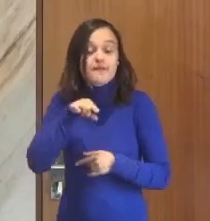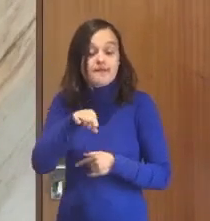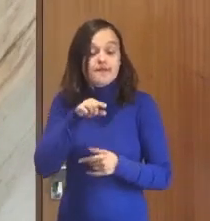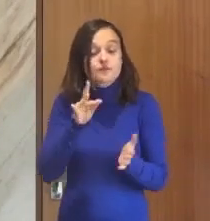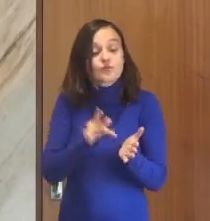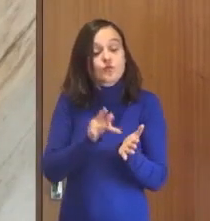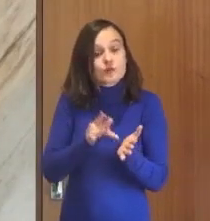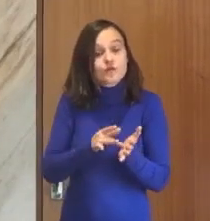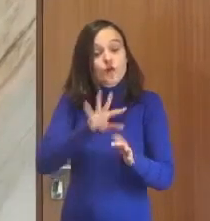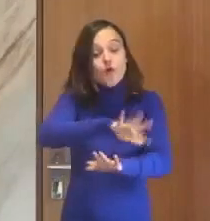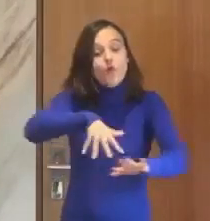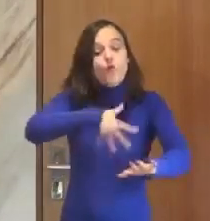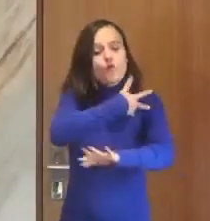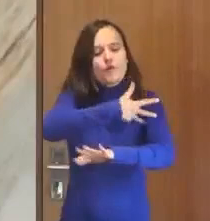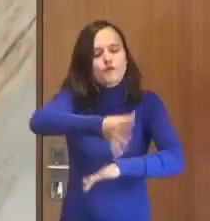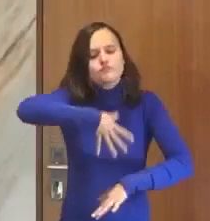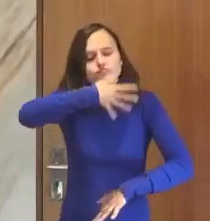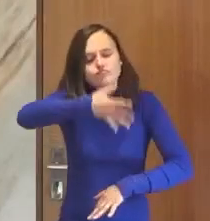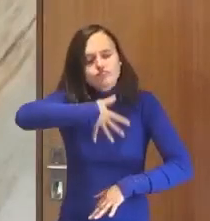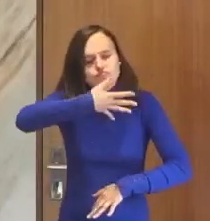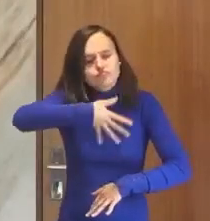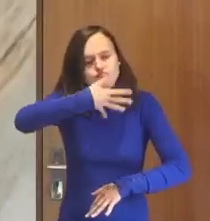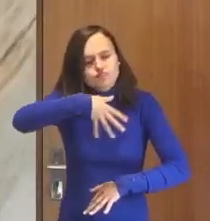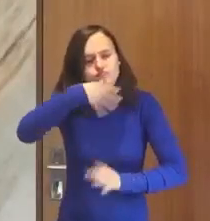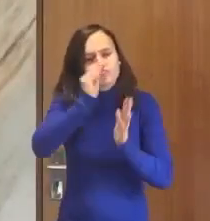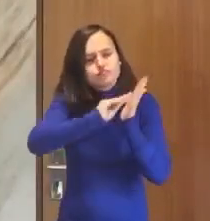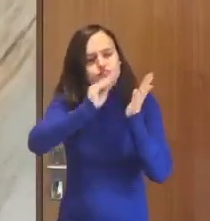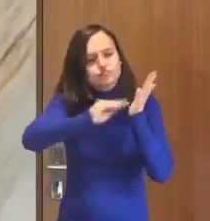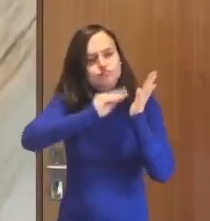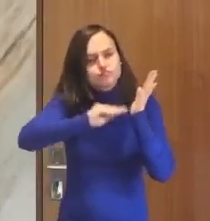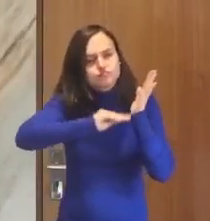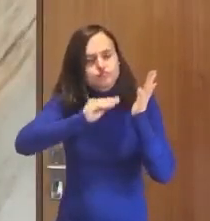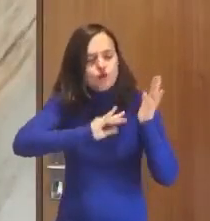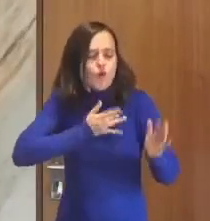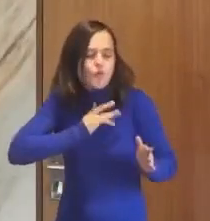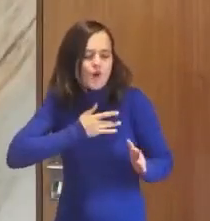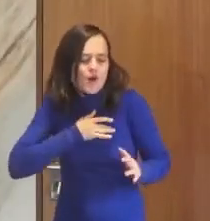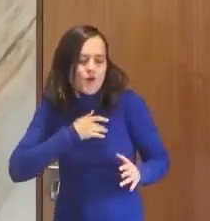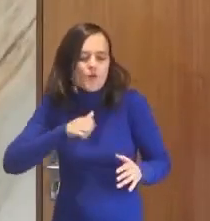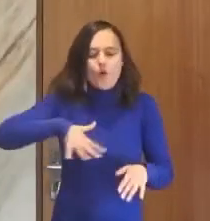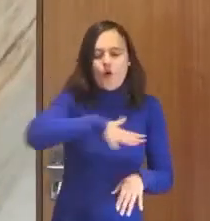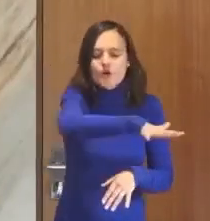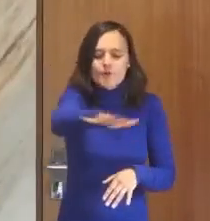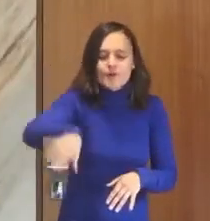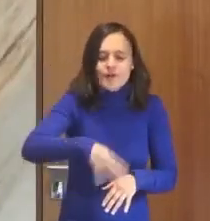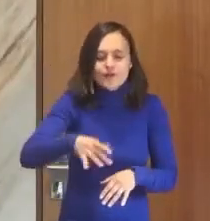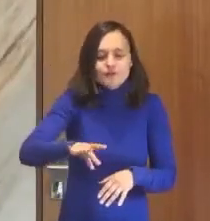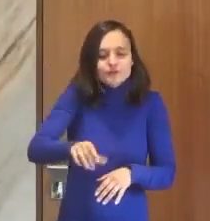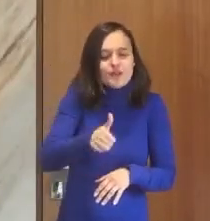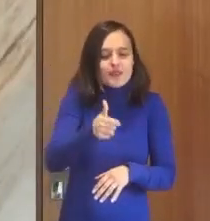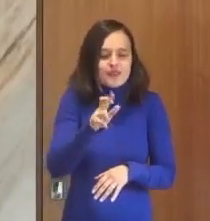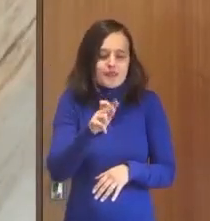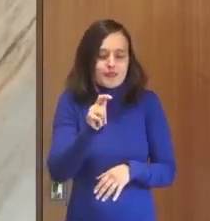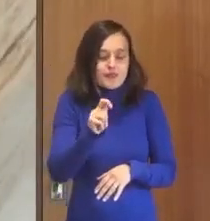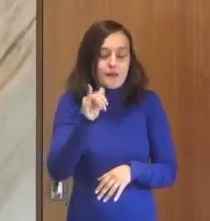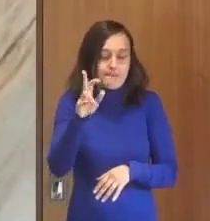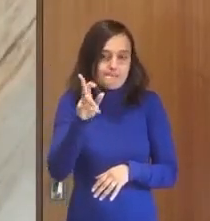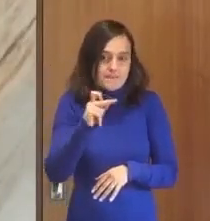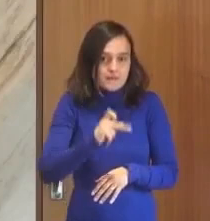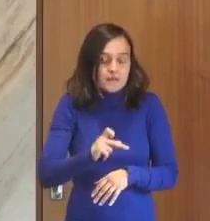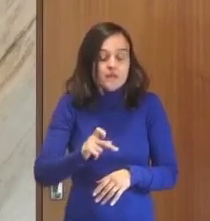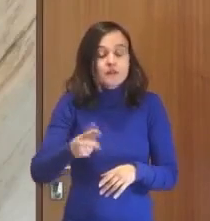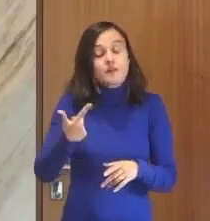o poeta canta o seu amor pelas terras beirãs, pelo rio Alva e as suas águas